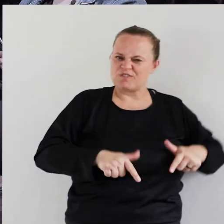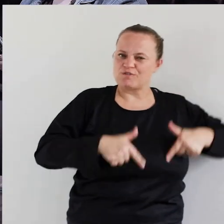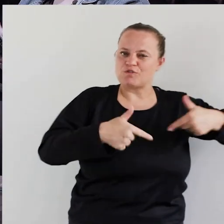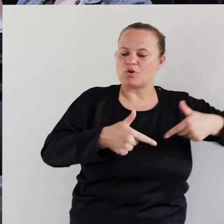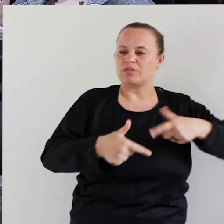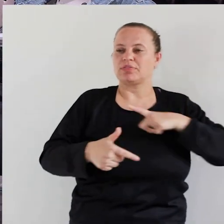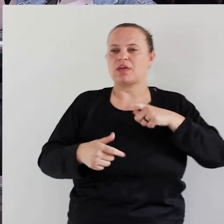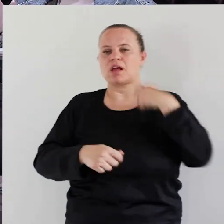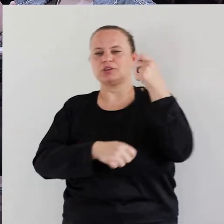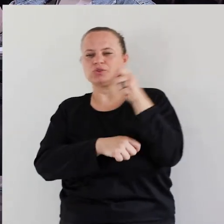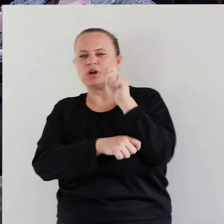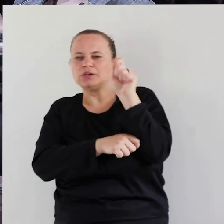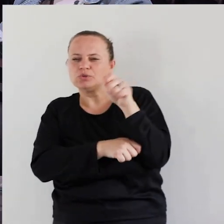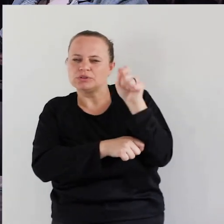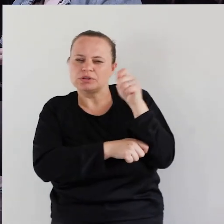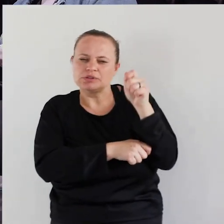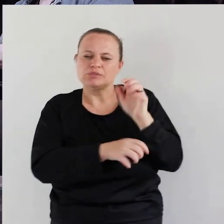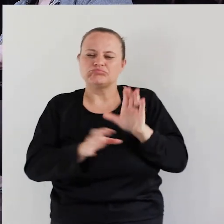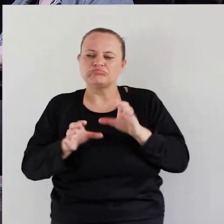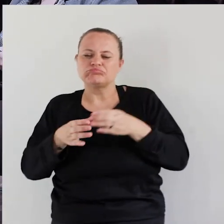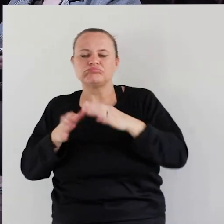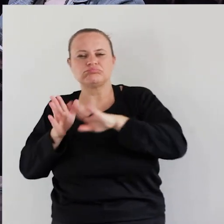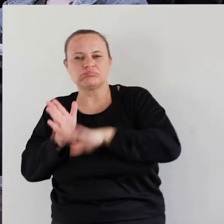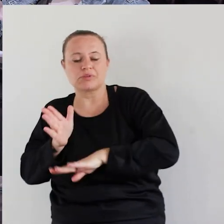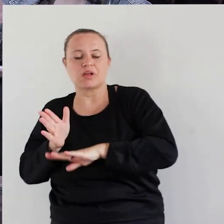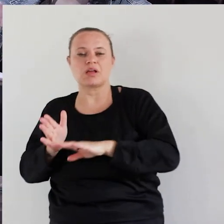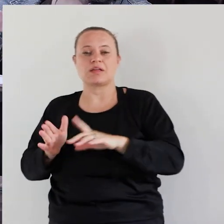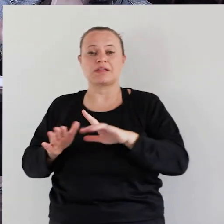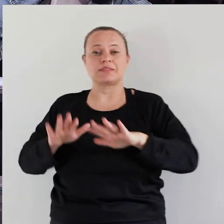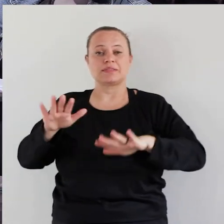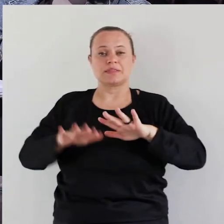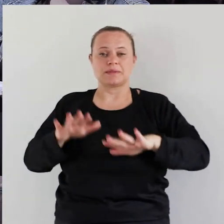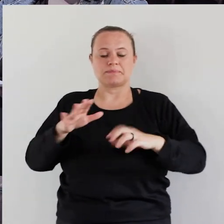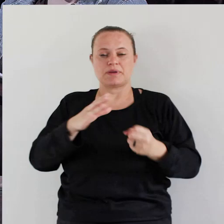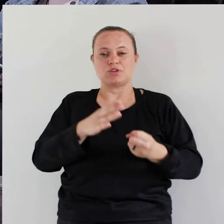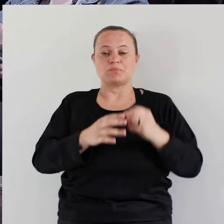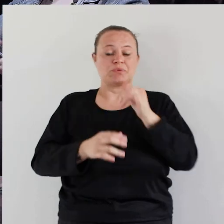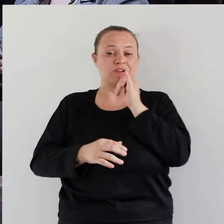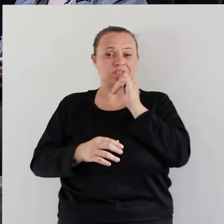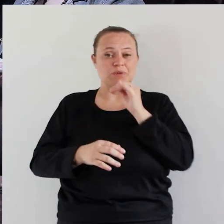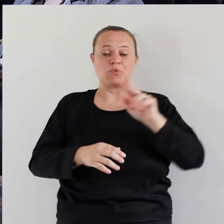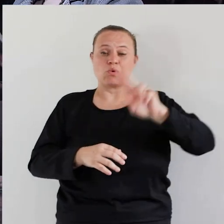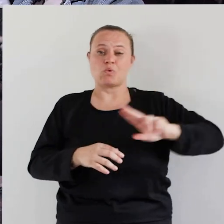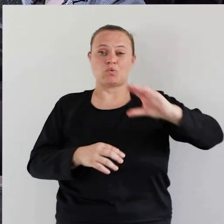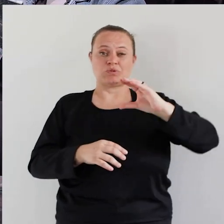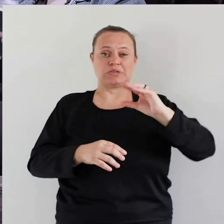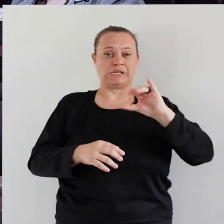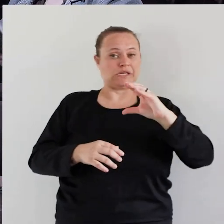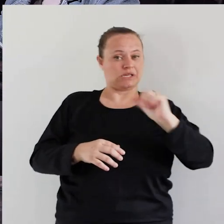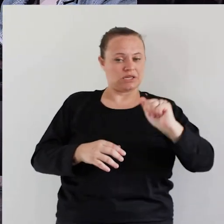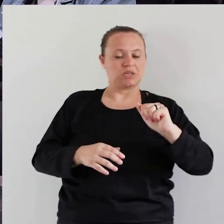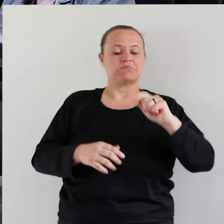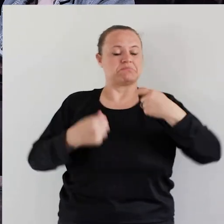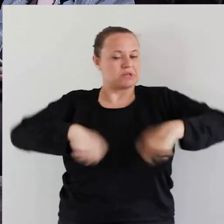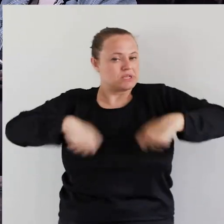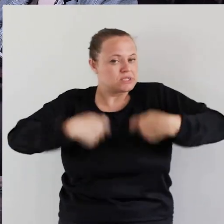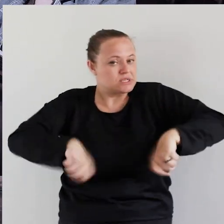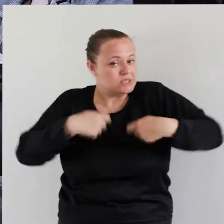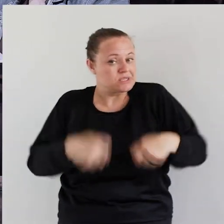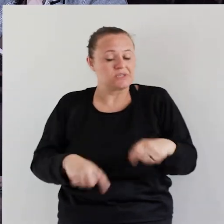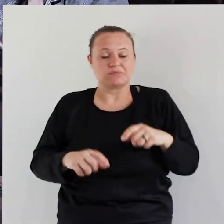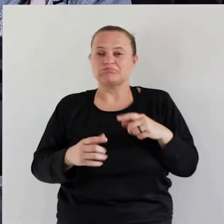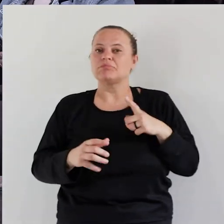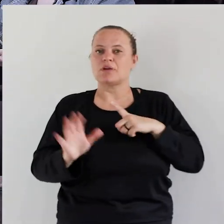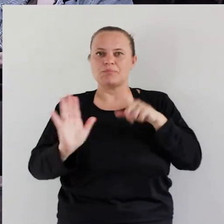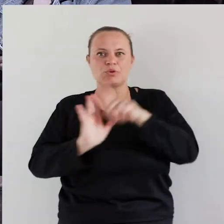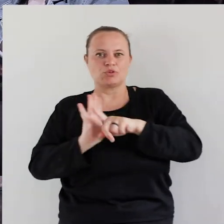vezes tem cidade que a setorial é mais forte, às vezes tem uma associação local, às vezes não é nenhum dos dois e é alguma coisa que surge, como foi